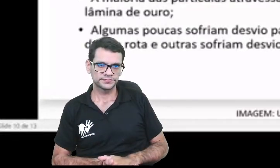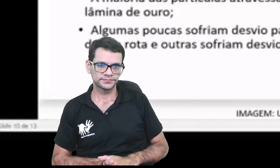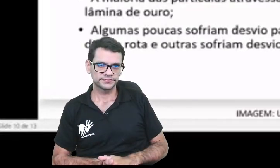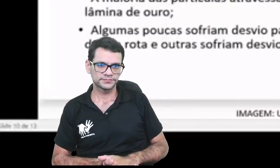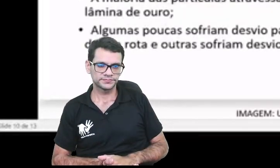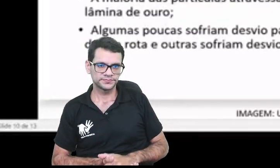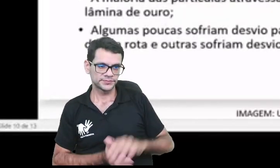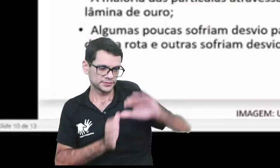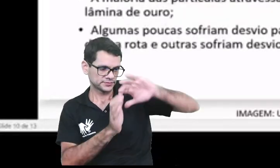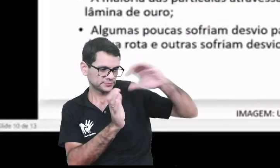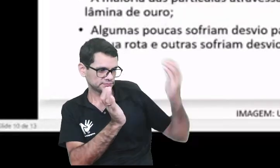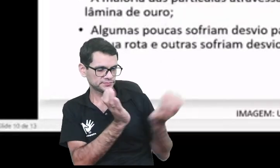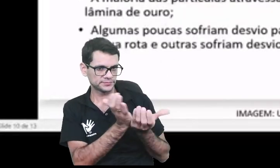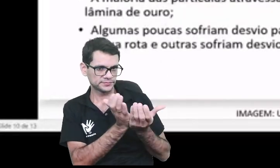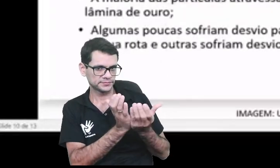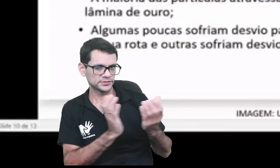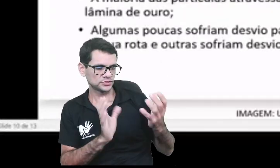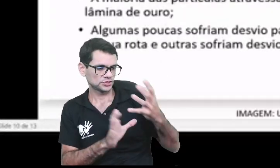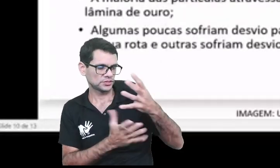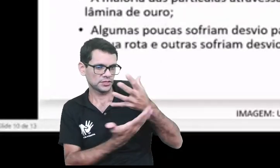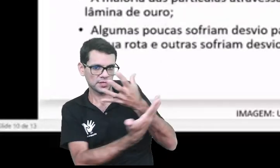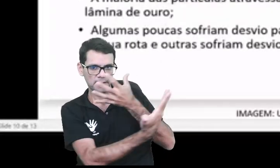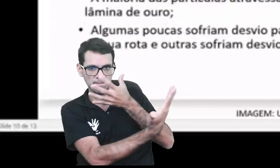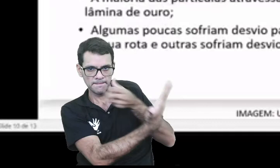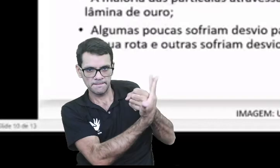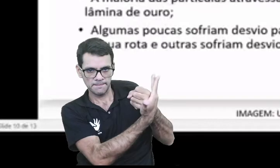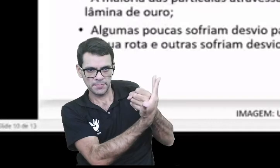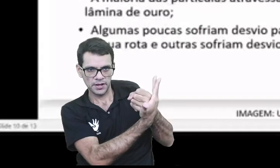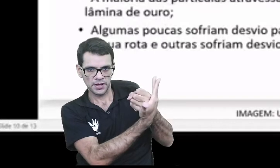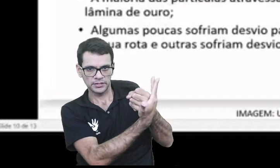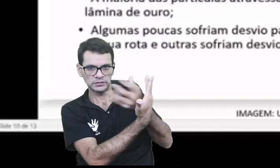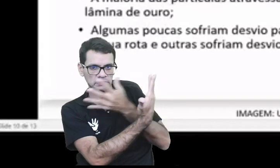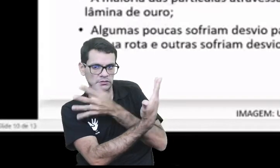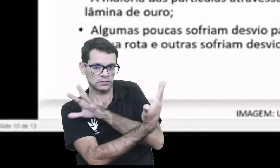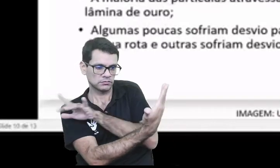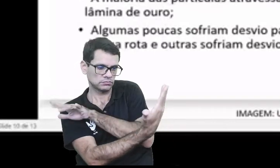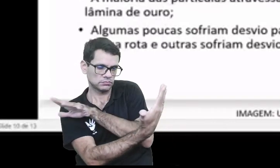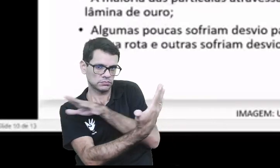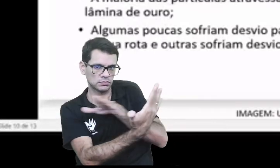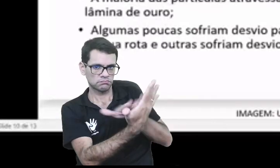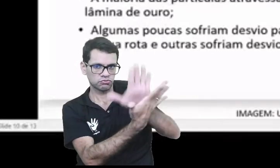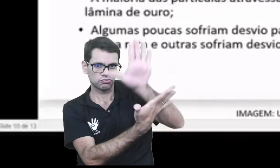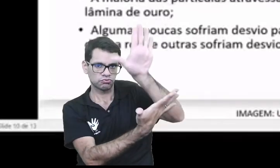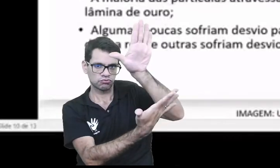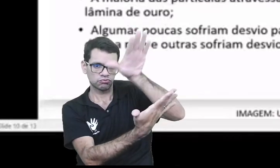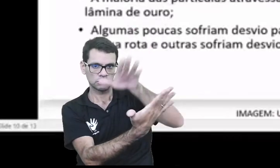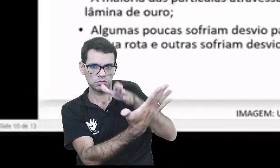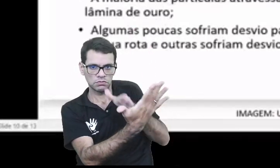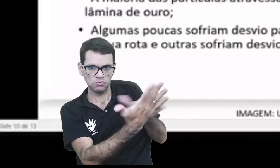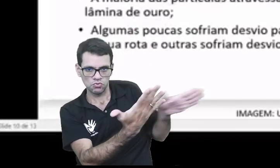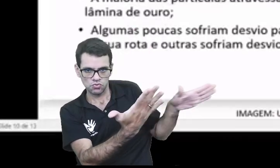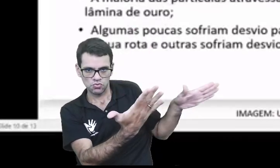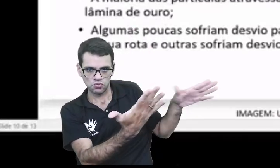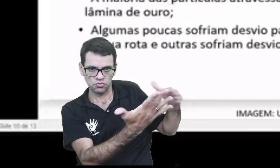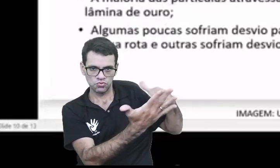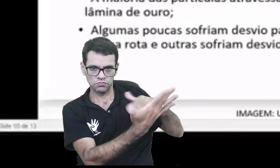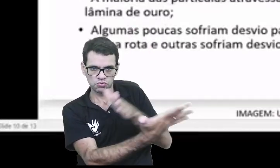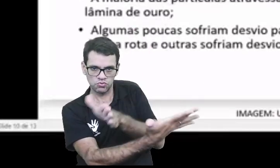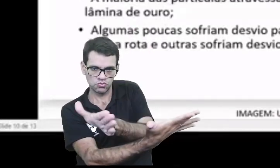confirmando isso, e algumas desviavam, né. Essa lâmina de ouro é super